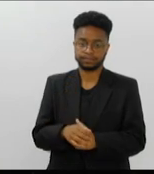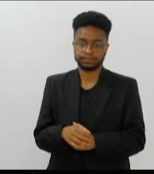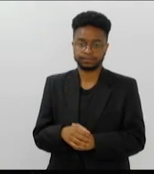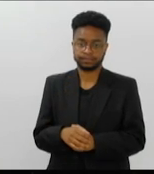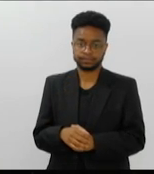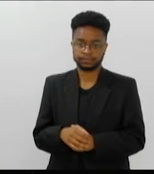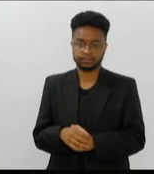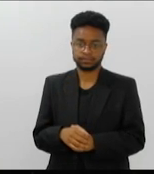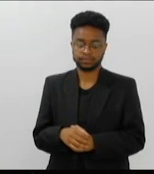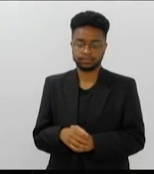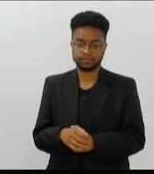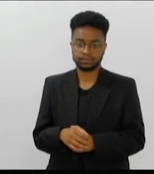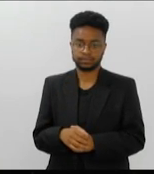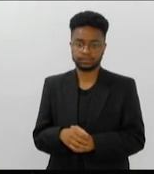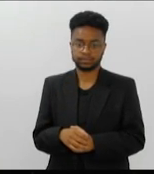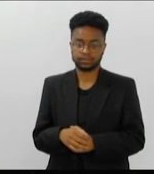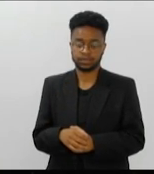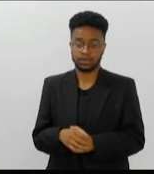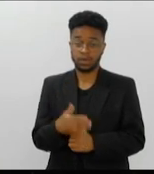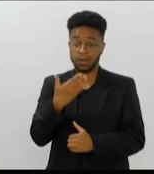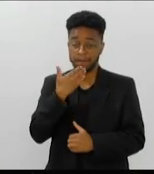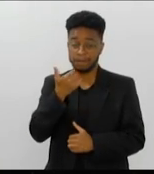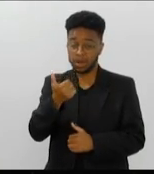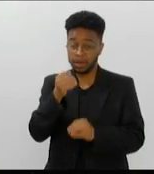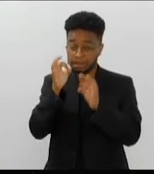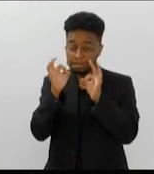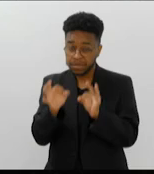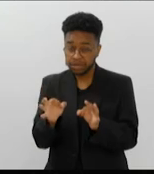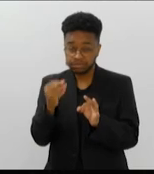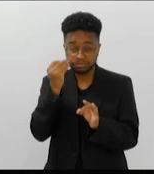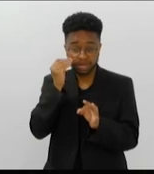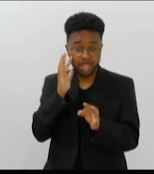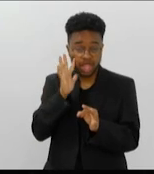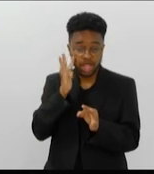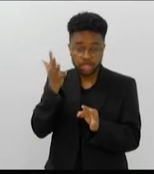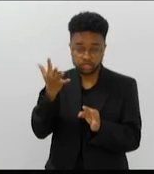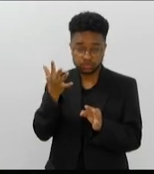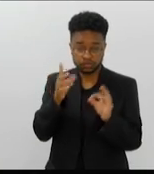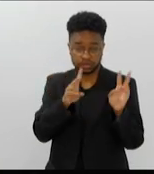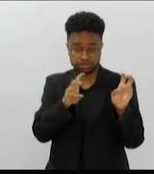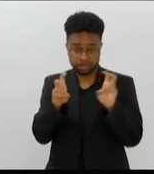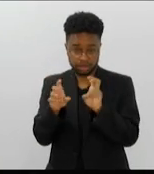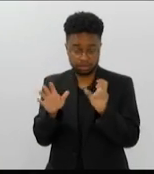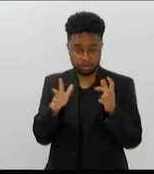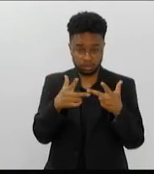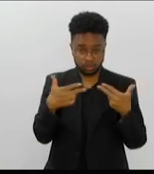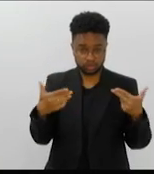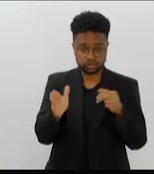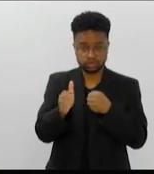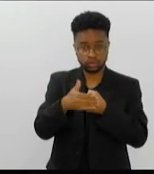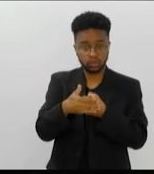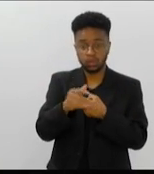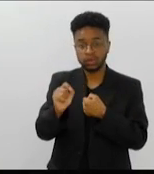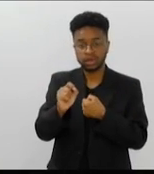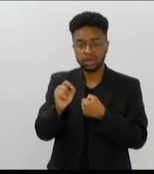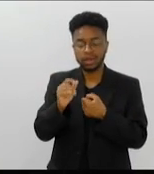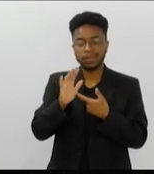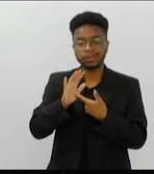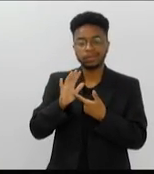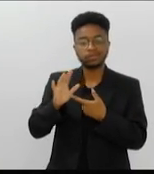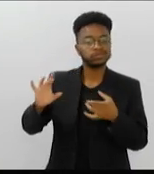tem nada melhor para resolver aquilo que está oculto que a luz do